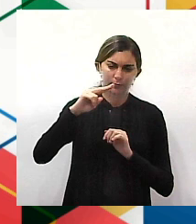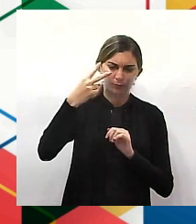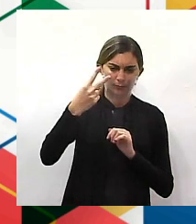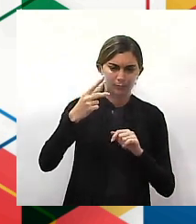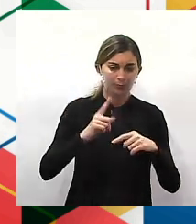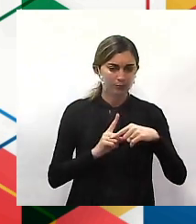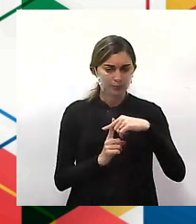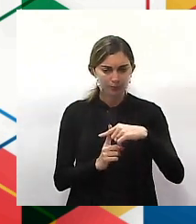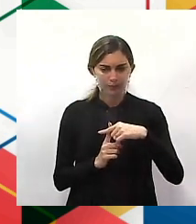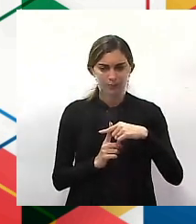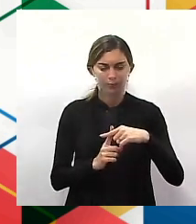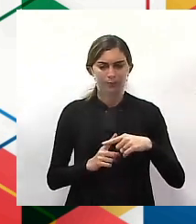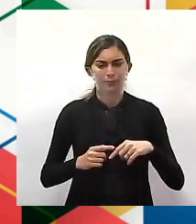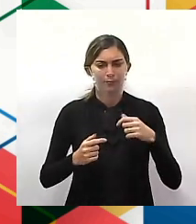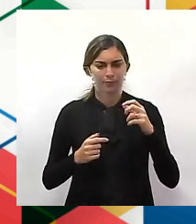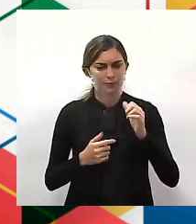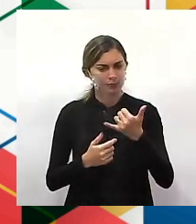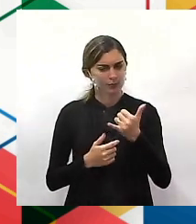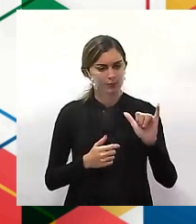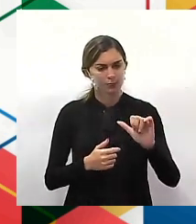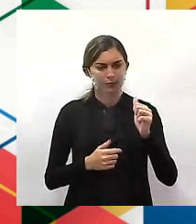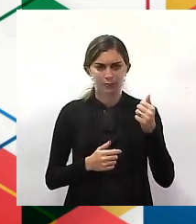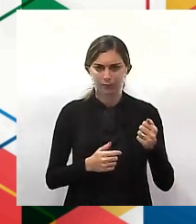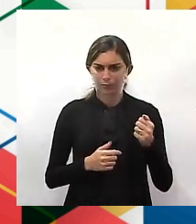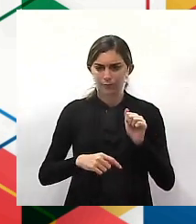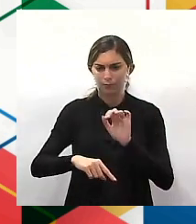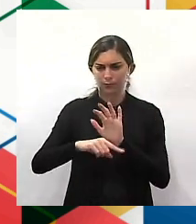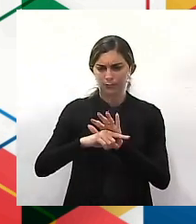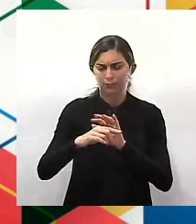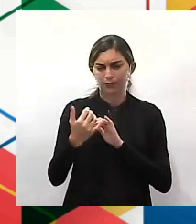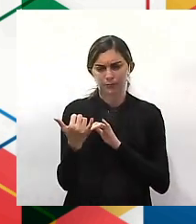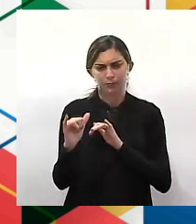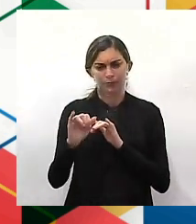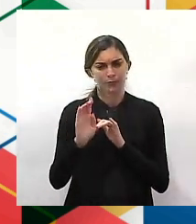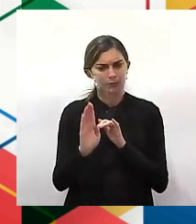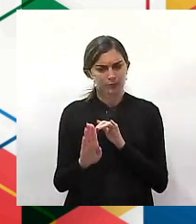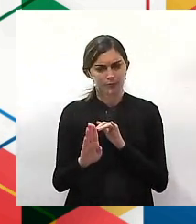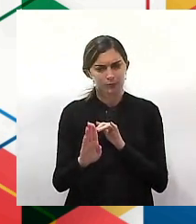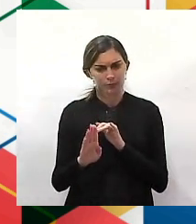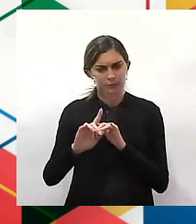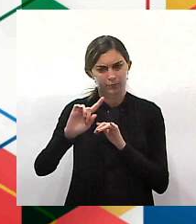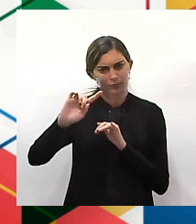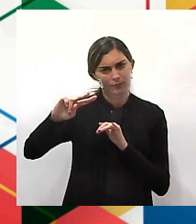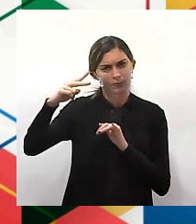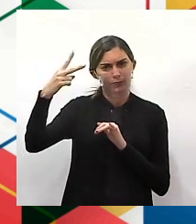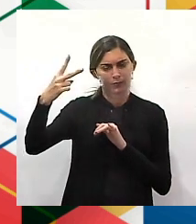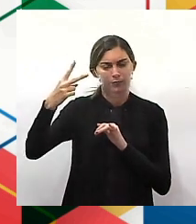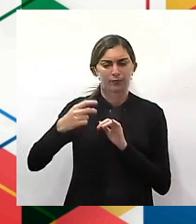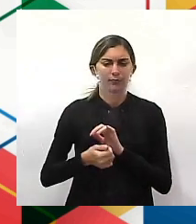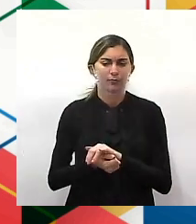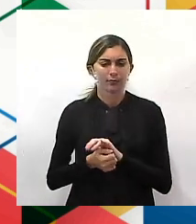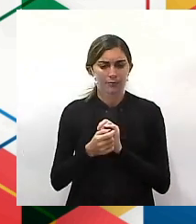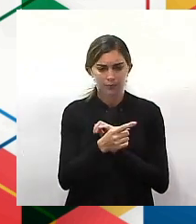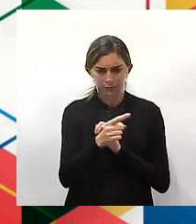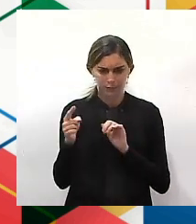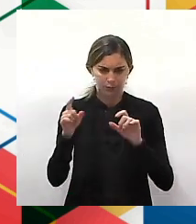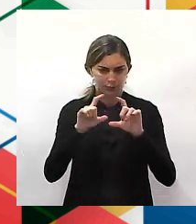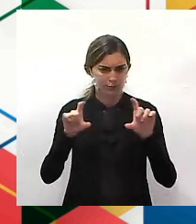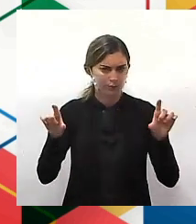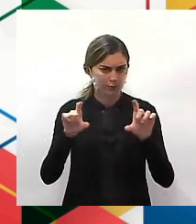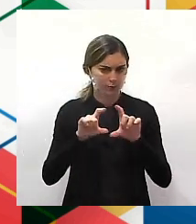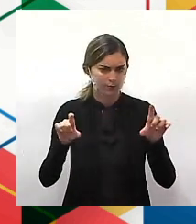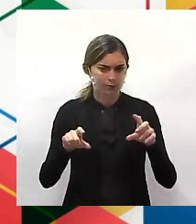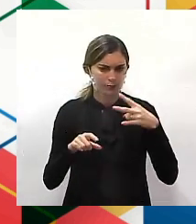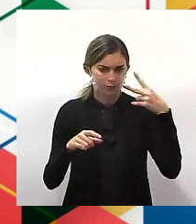quadrado, e o outro cateto é ya menos yb eleva ao quadrado. E esse expoente